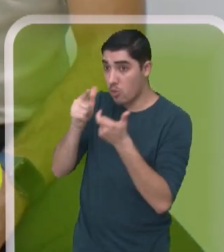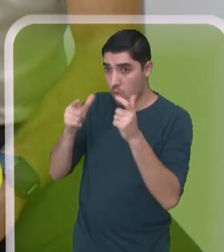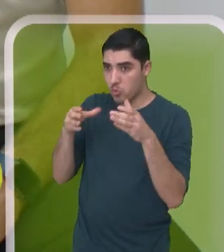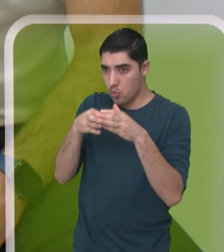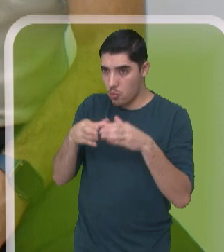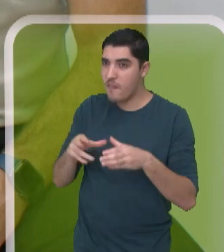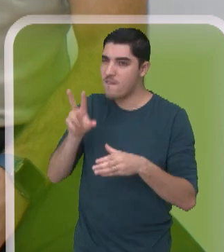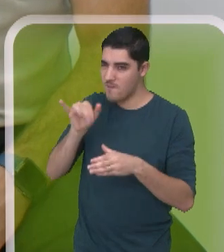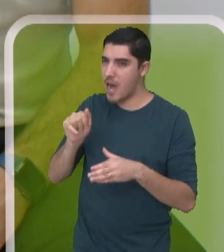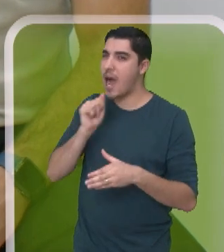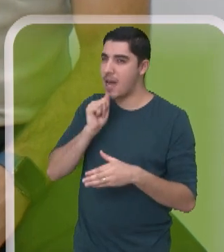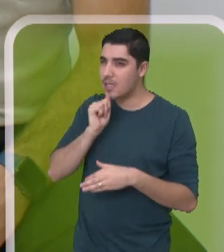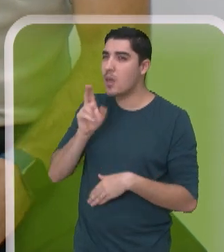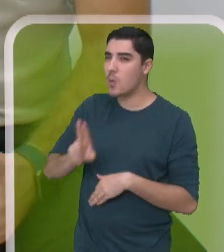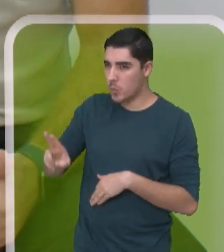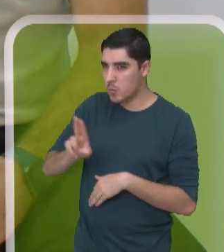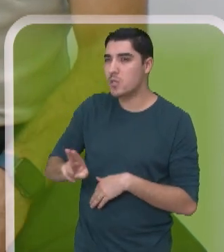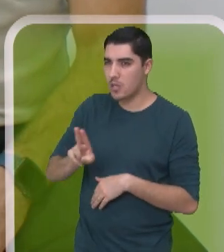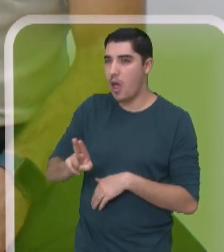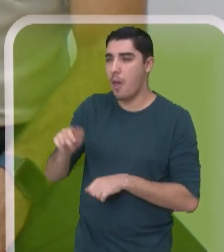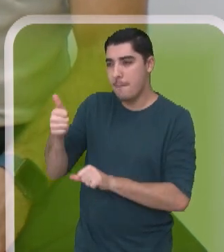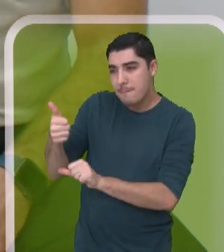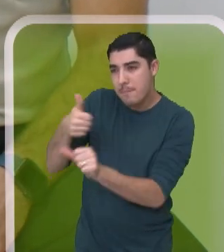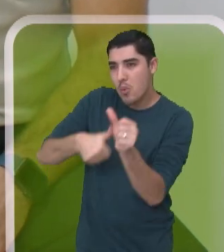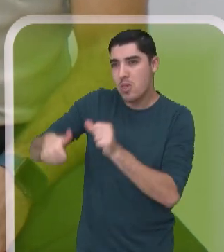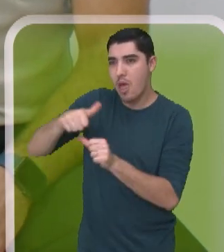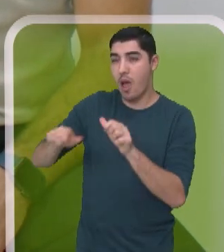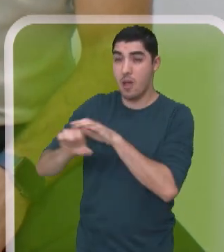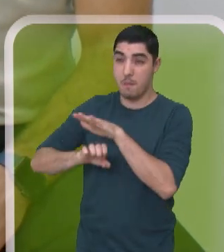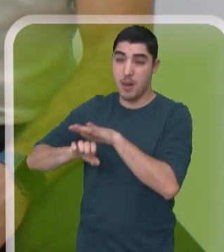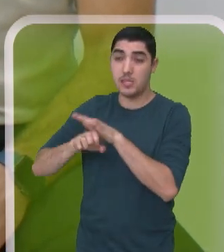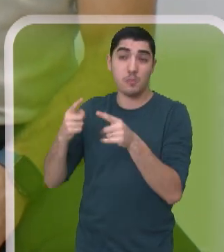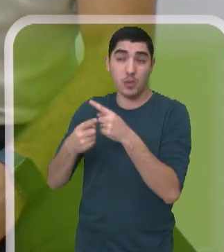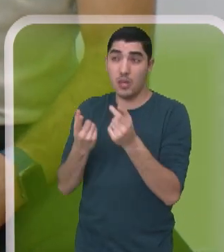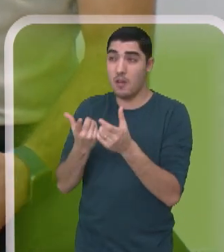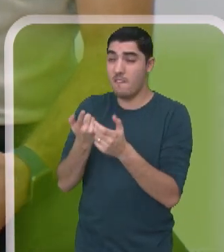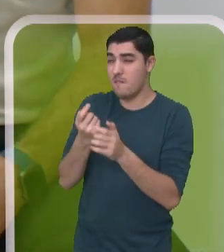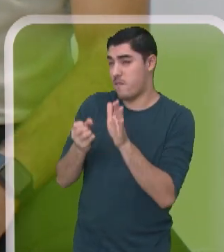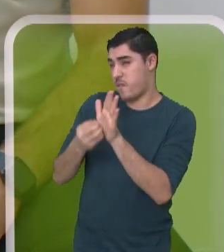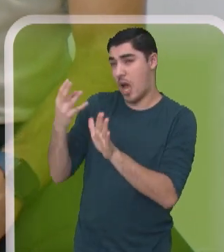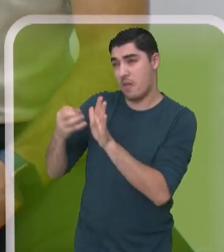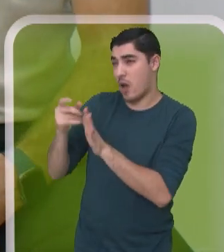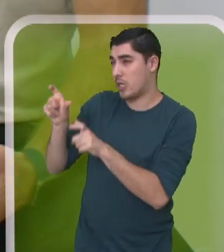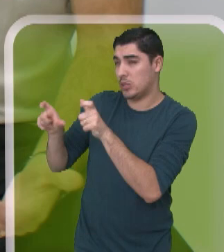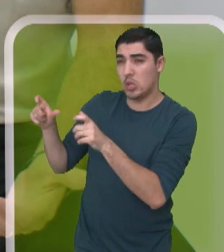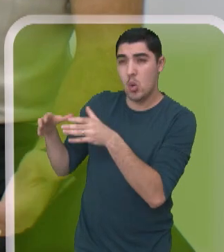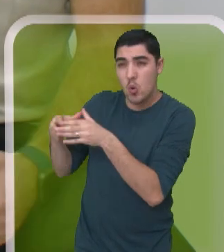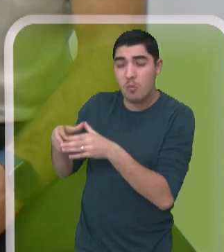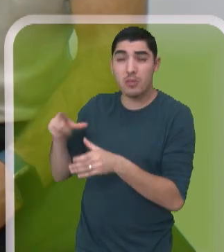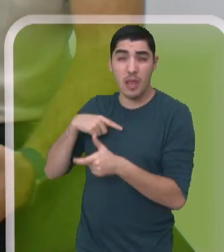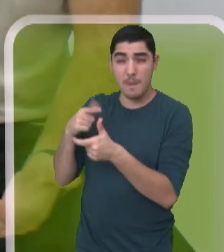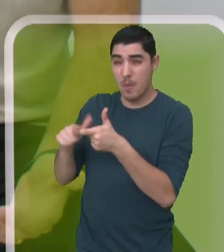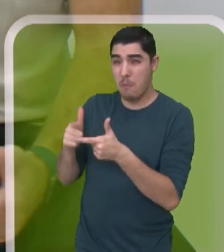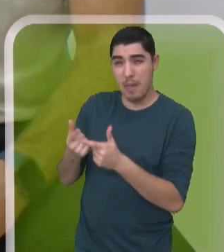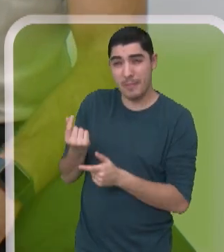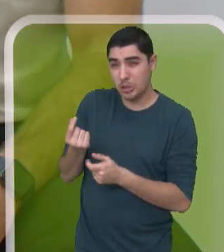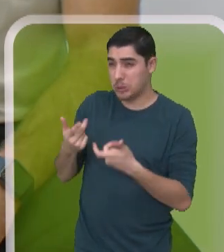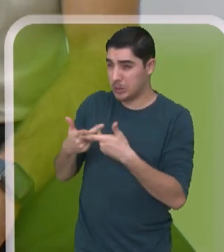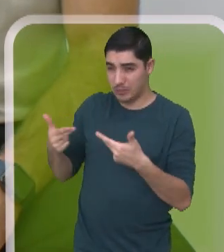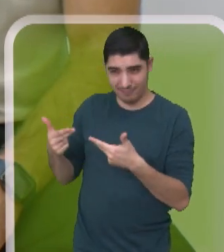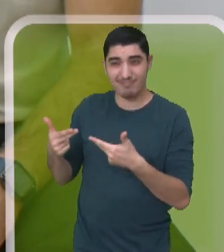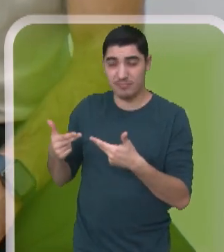né? Porque a gente sabe que vários clubes têm problemas financeiros, têm problemas de gestão, muito mais até do que